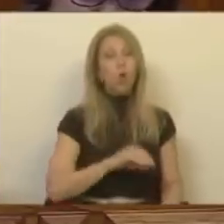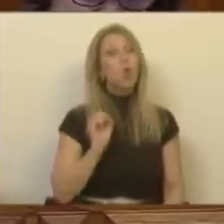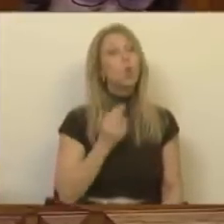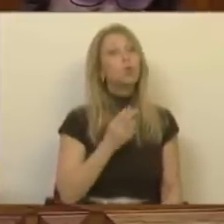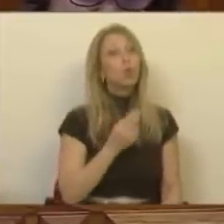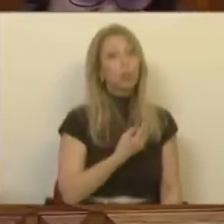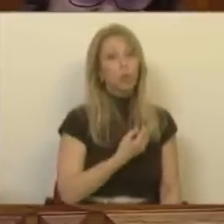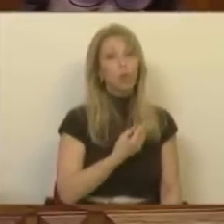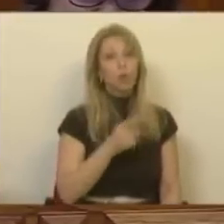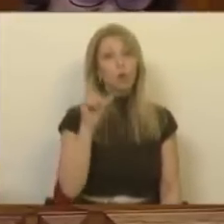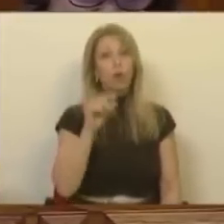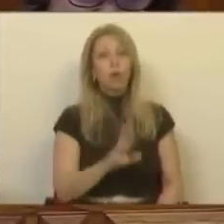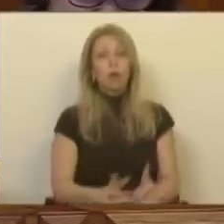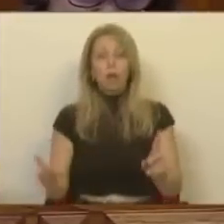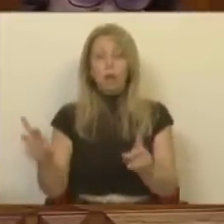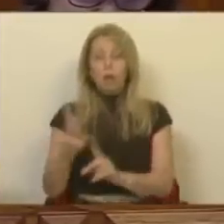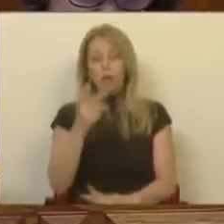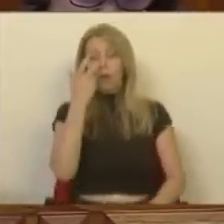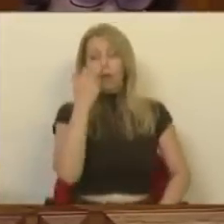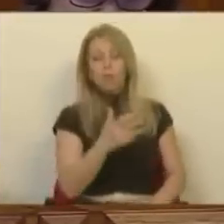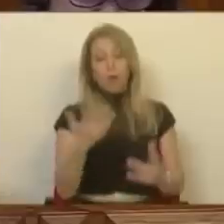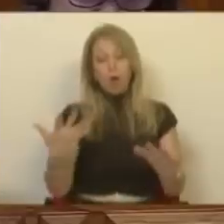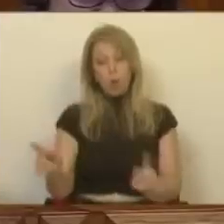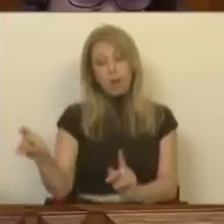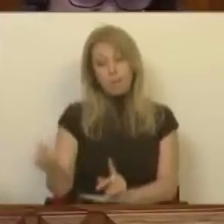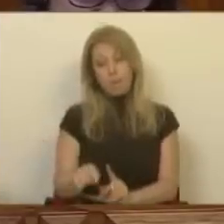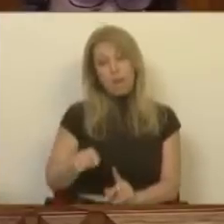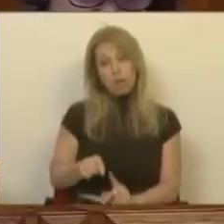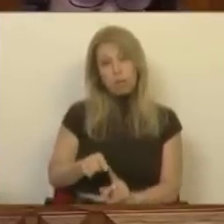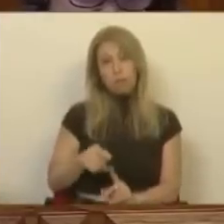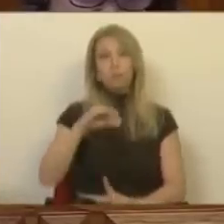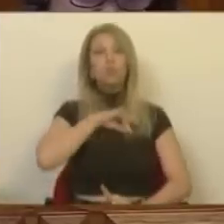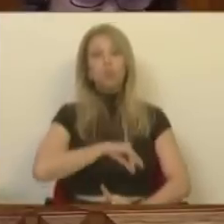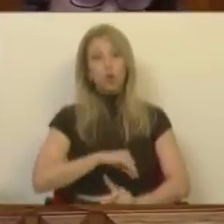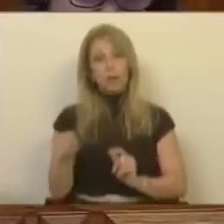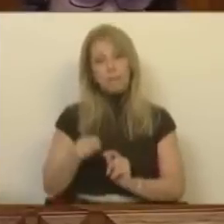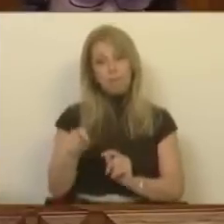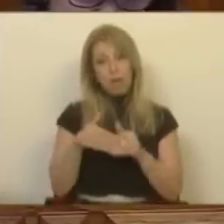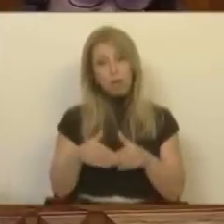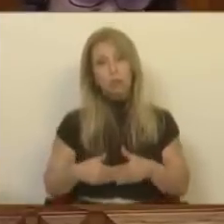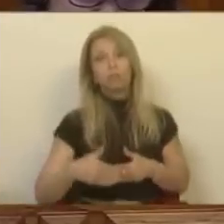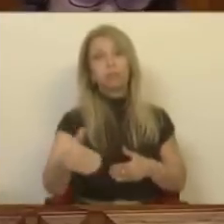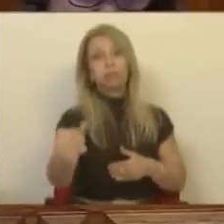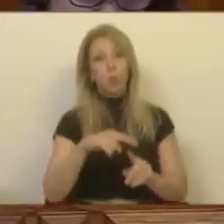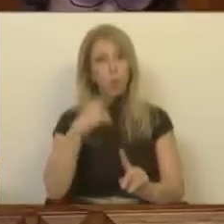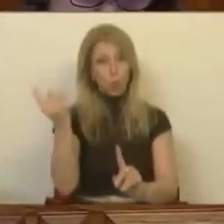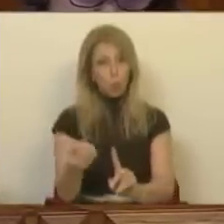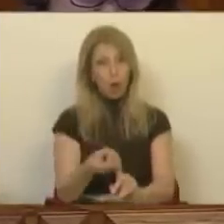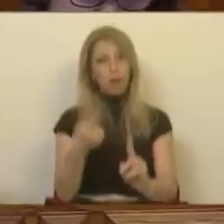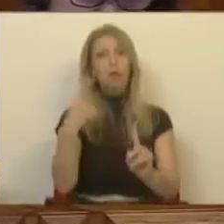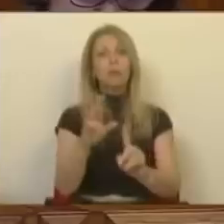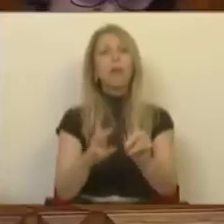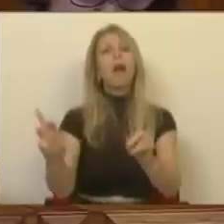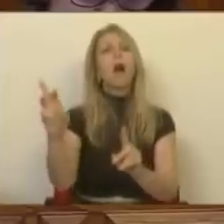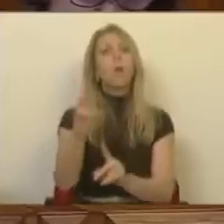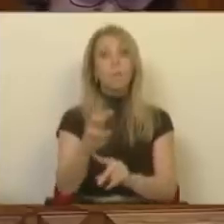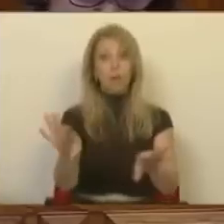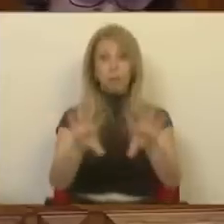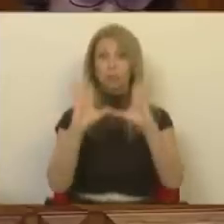outubro e o aumento de pensão que recebem este mês e ao longo dos personagens ao longo deste ano tem um aumento